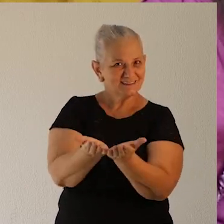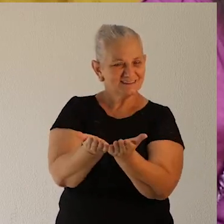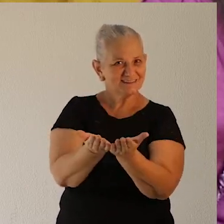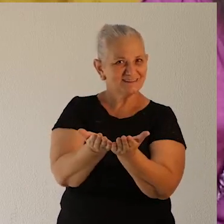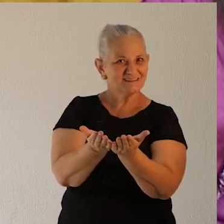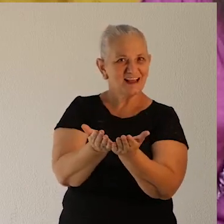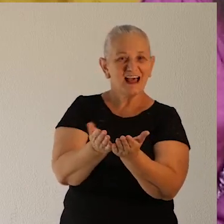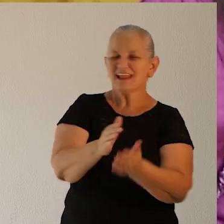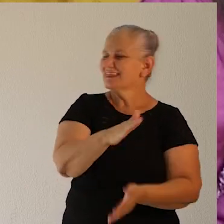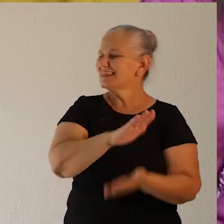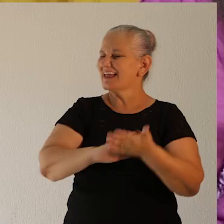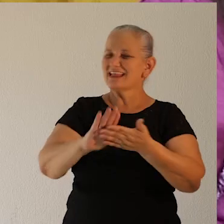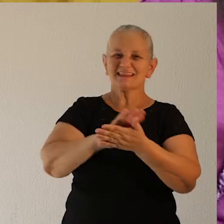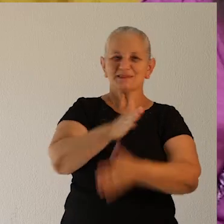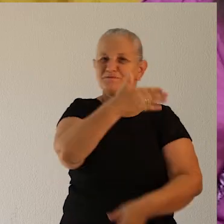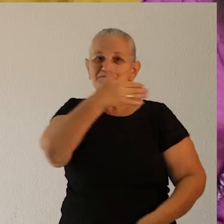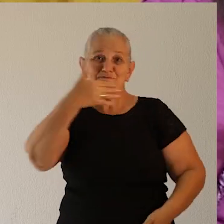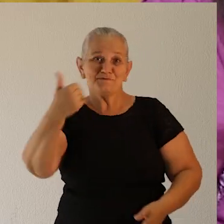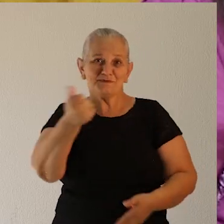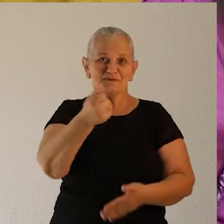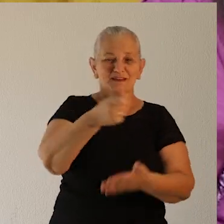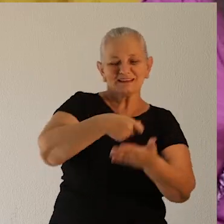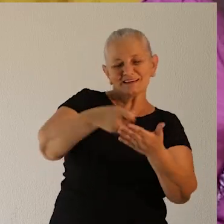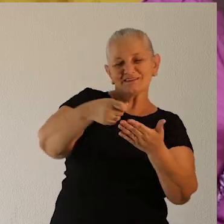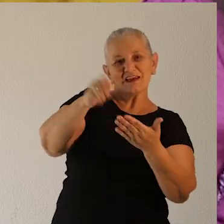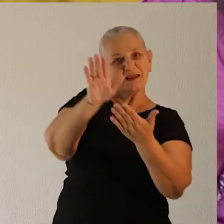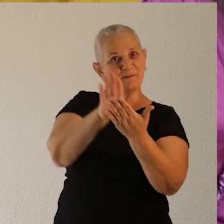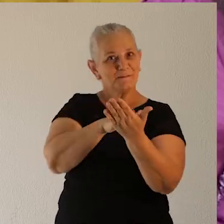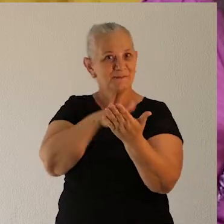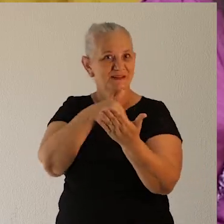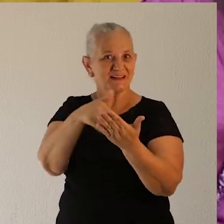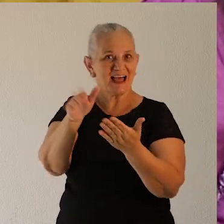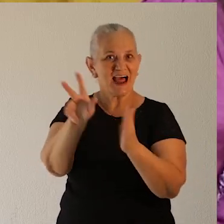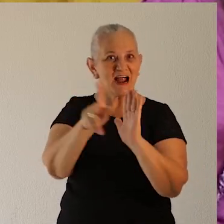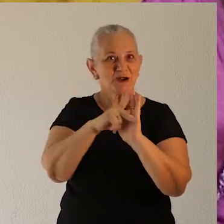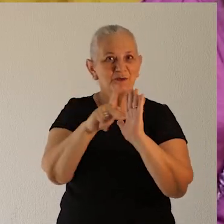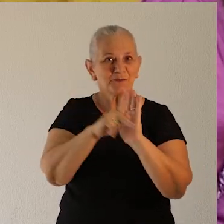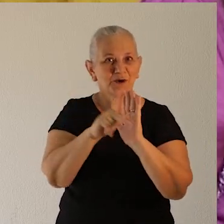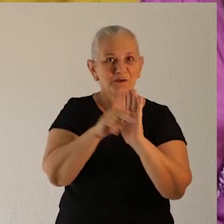cadernos. Nada melhor que escrever e pintar nos próprios